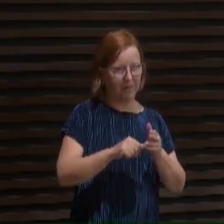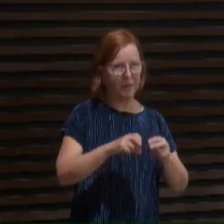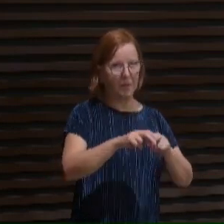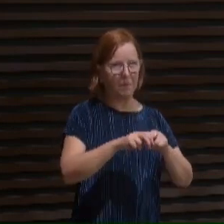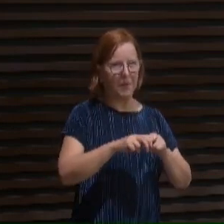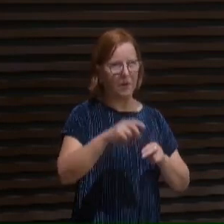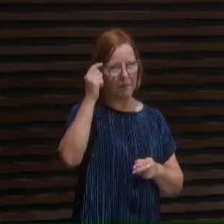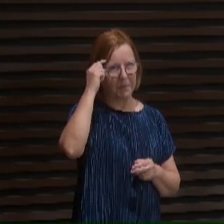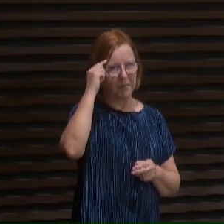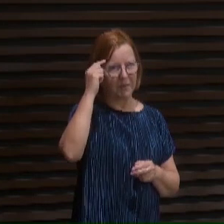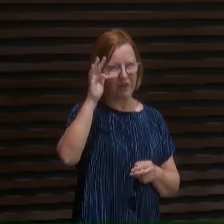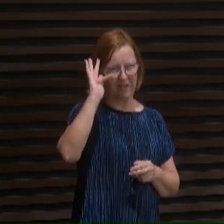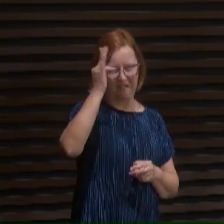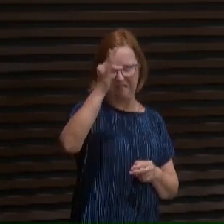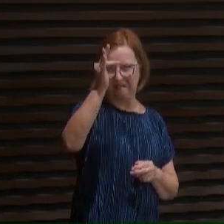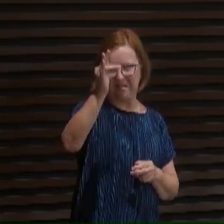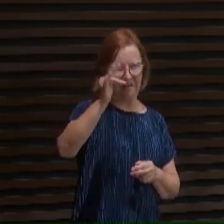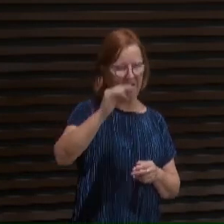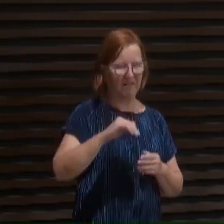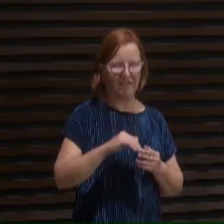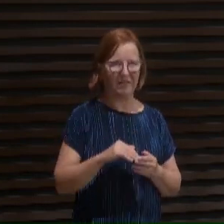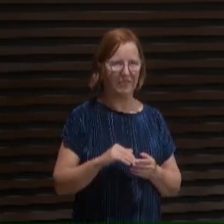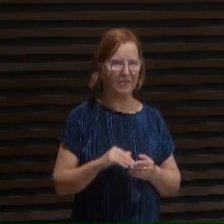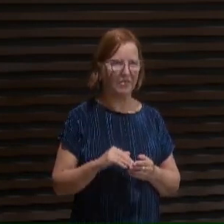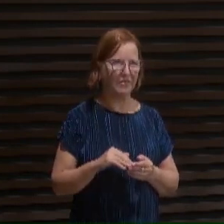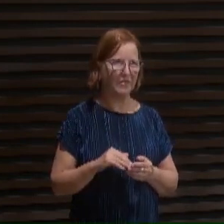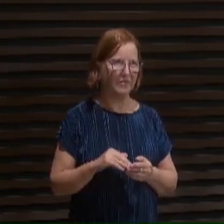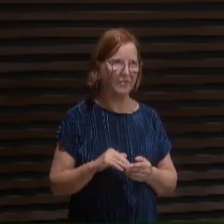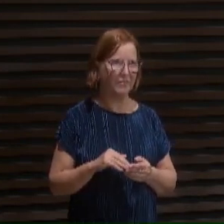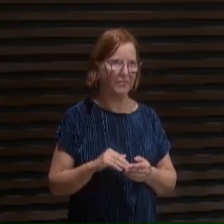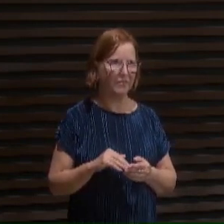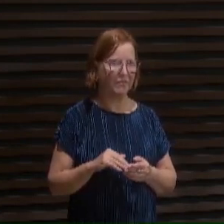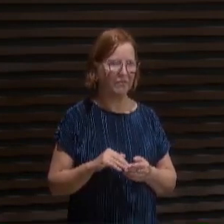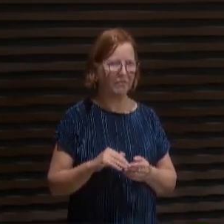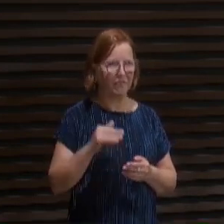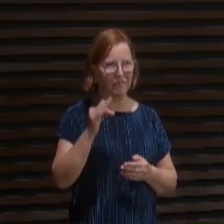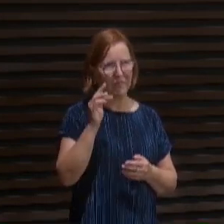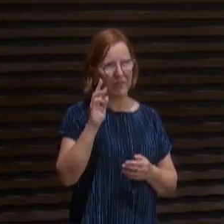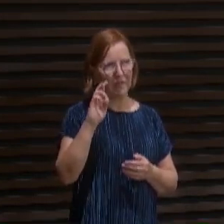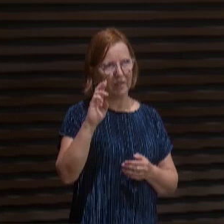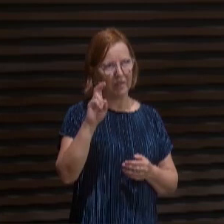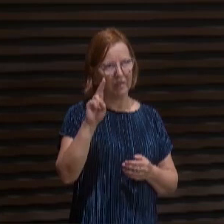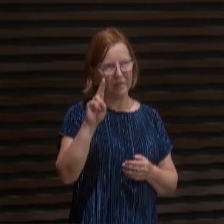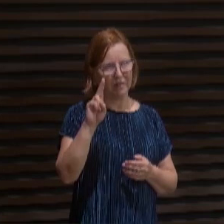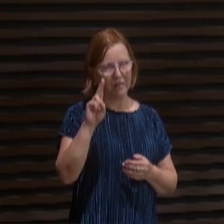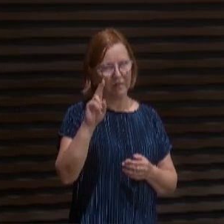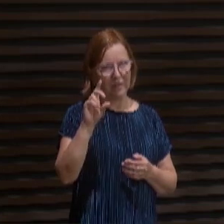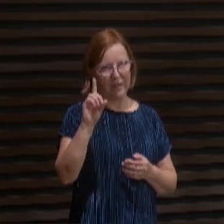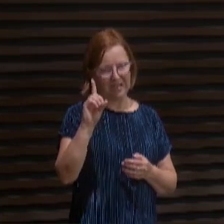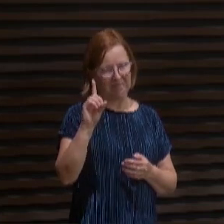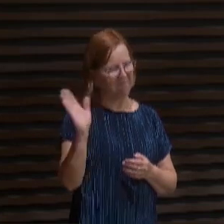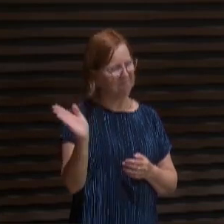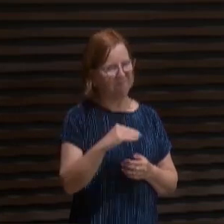Sartre, de Freud, de sei lá quem. Você tem que deixar que os seus